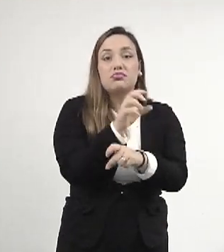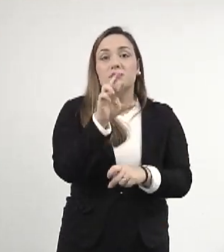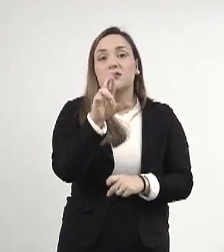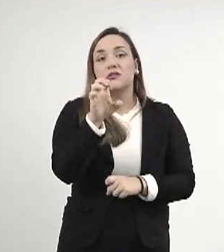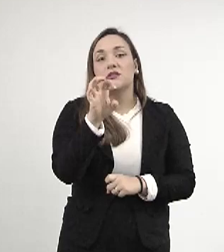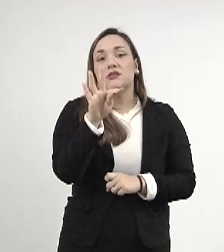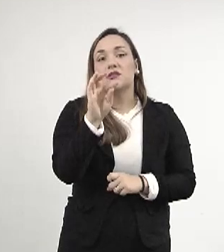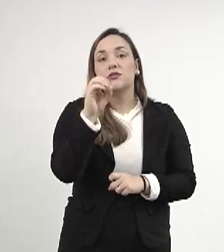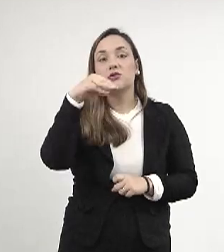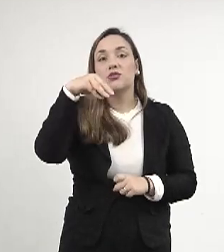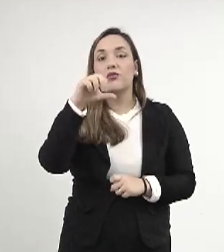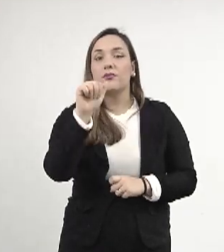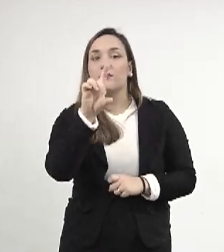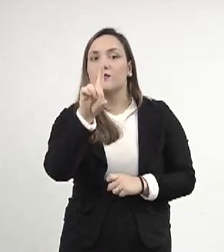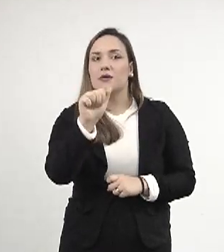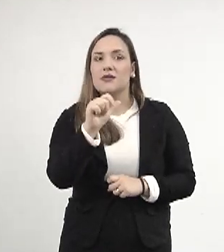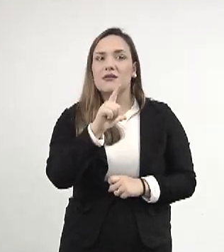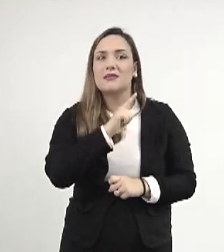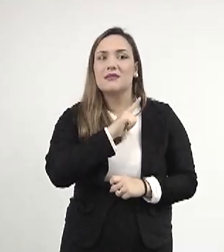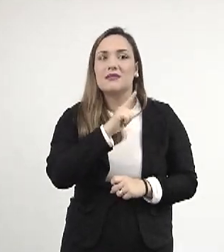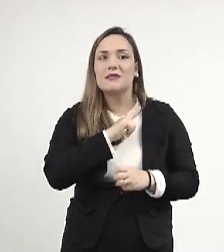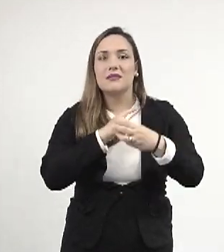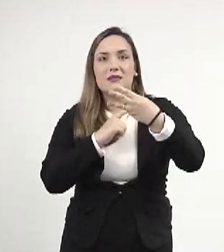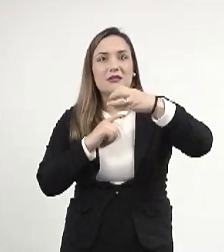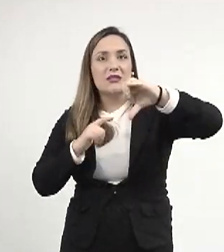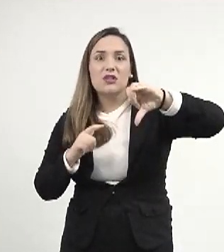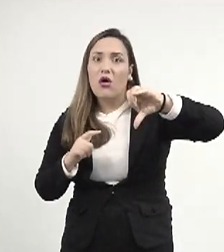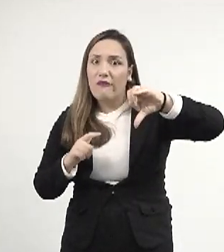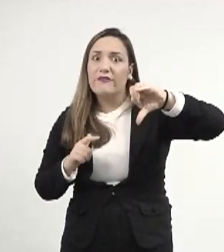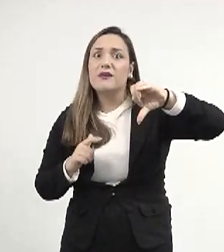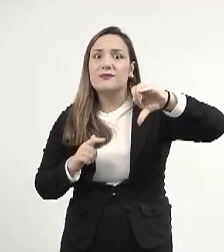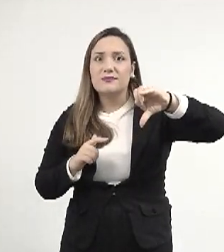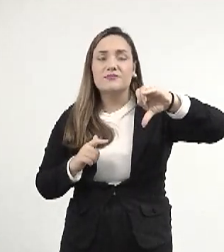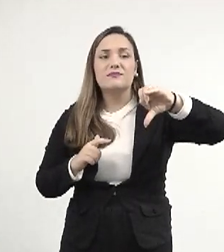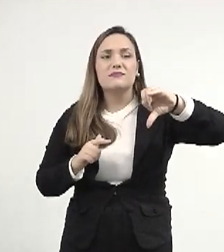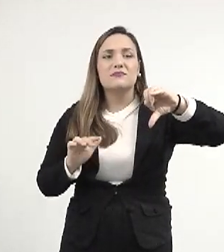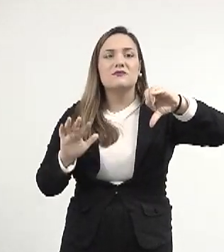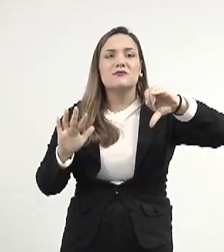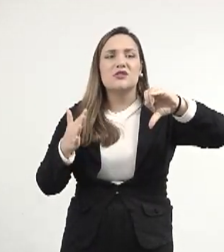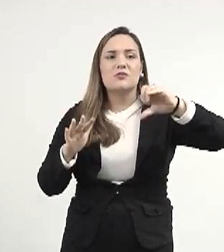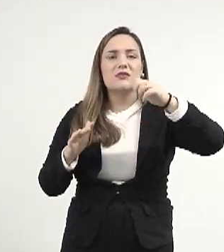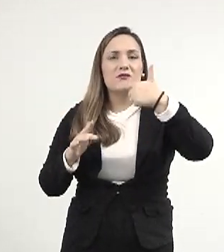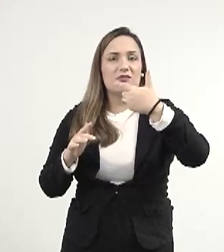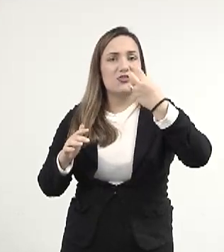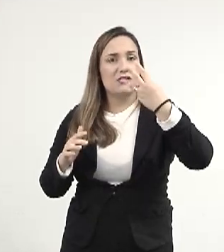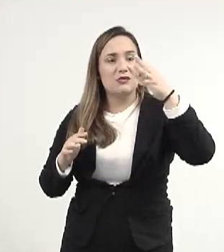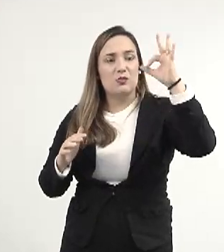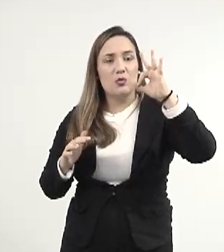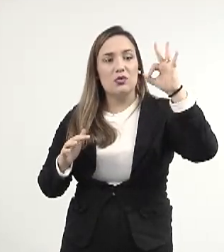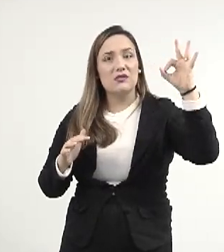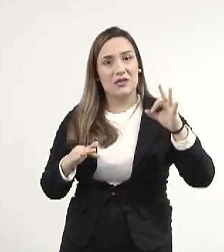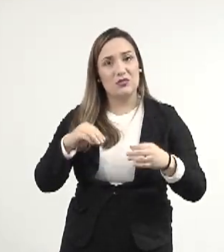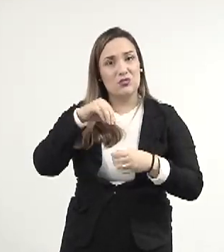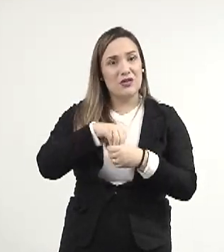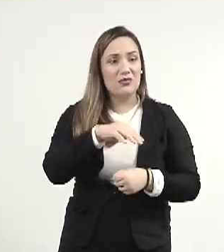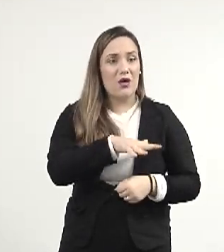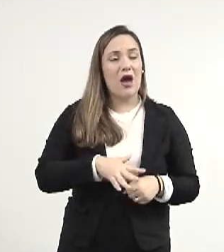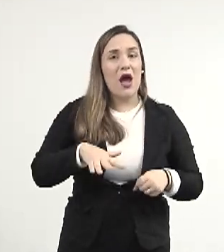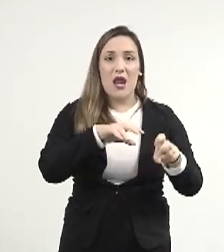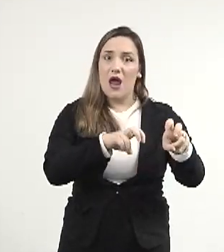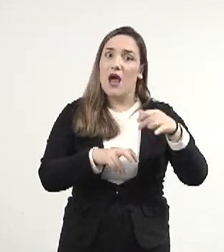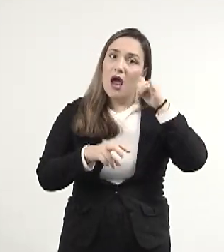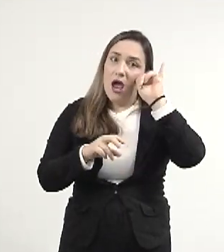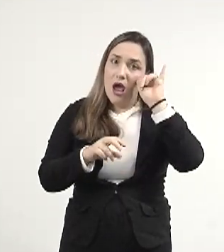Dourados, nós temos 39 casos, mais de 23%. E